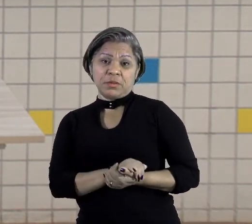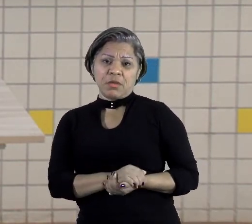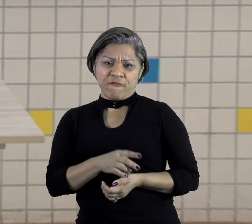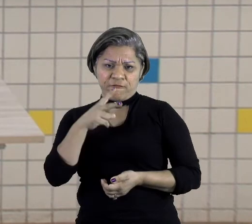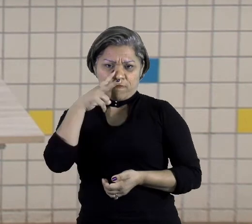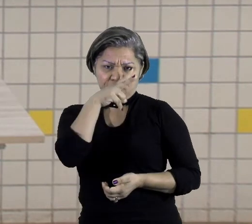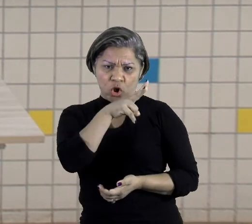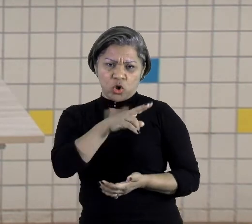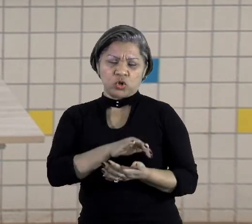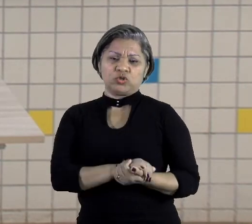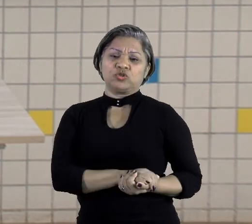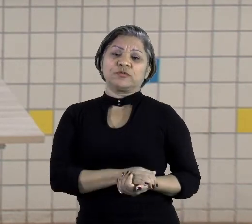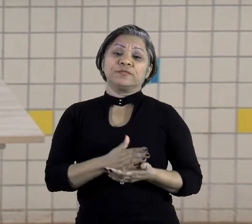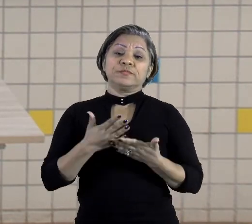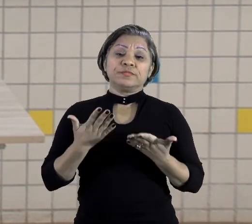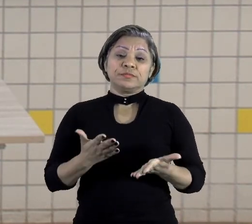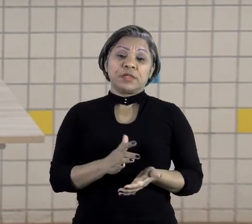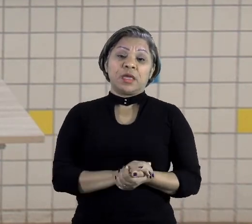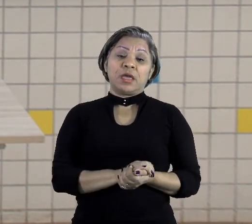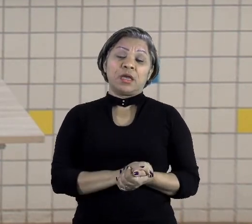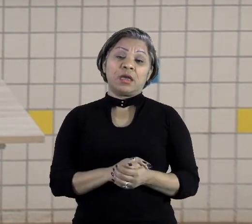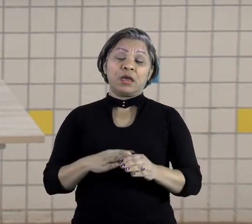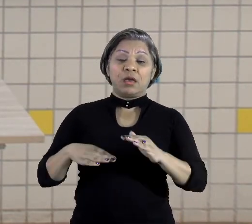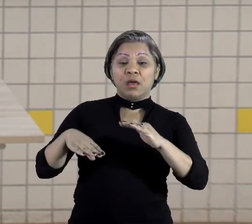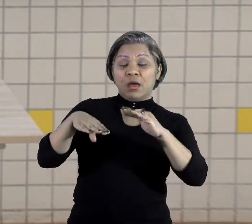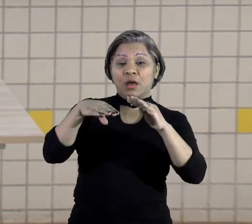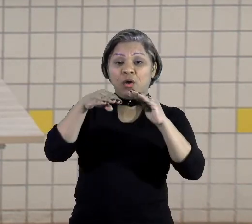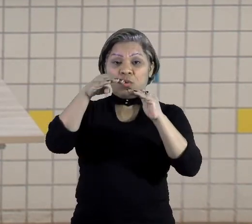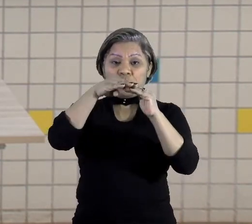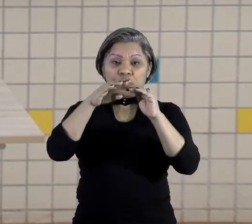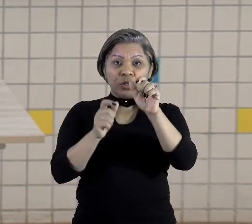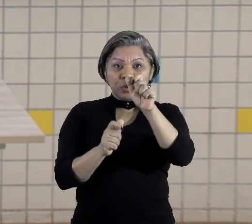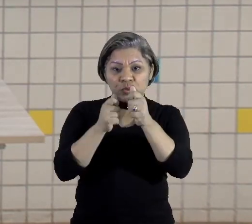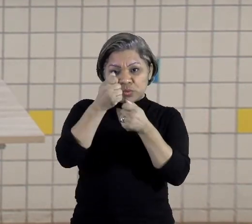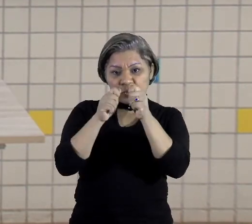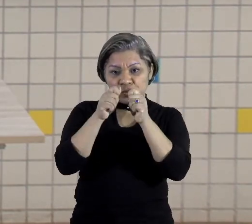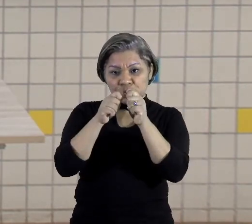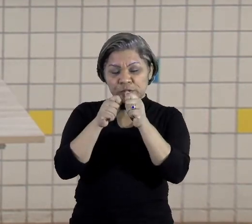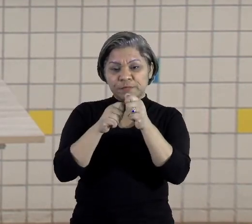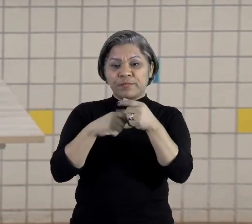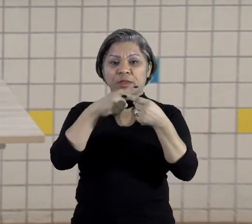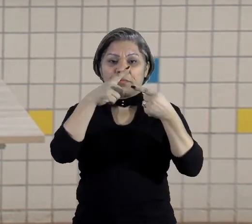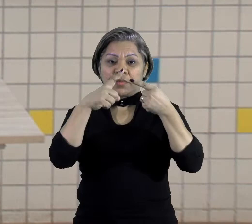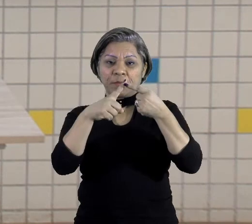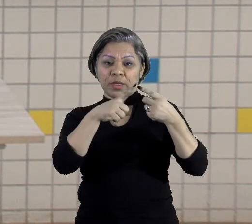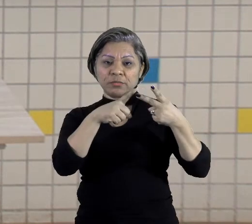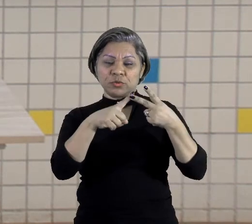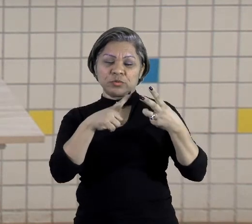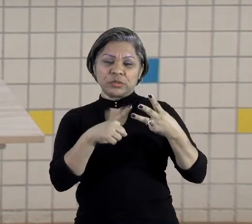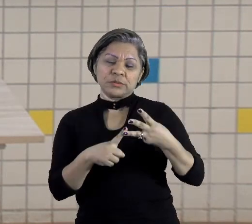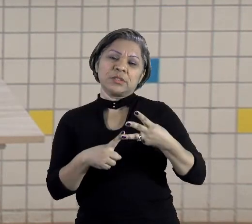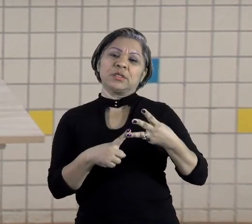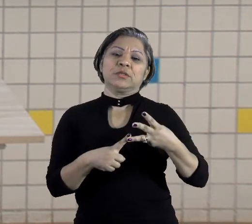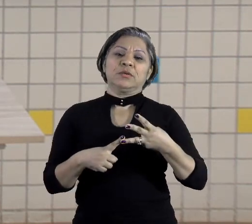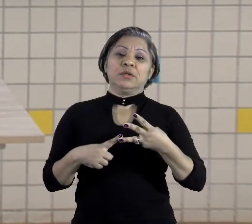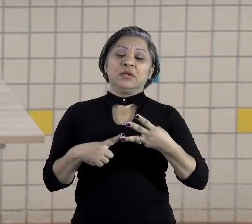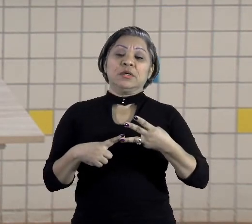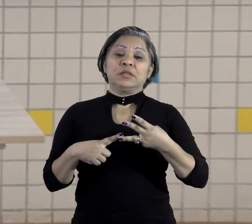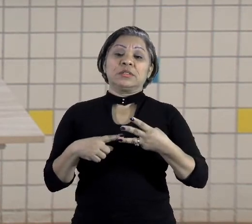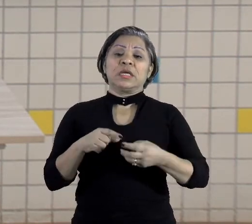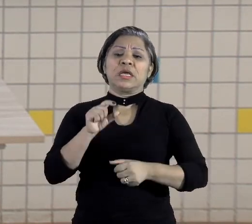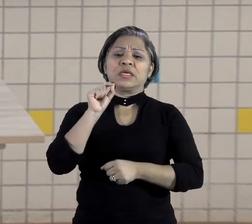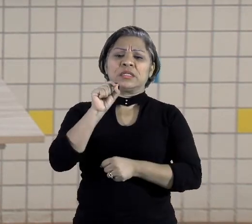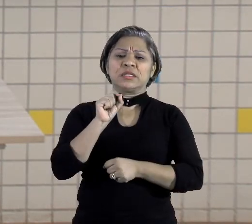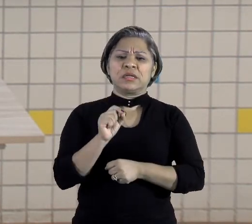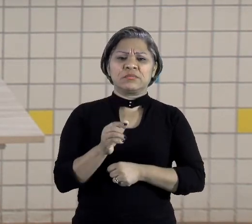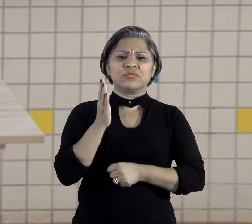agricultura e pecuária. Setor secundário, indústria. Setor terciário, comércio e prestação de serviço. Vocês já aprenderam isso no